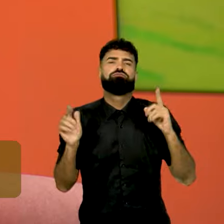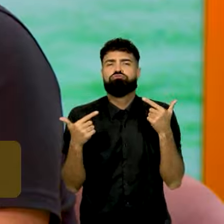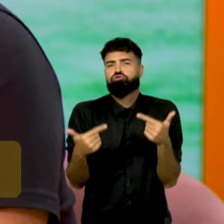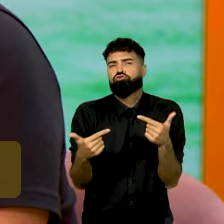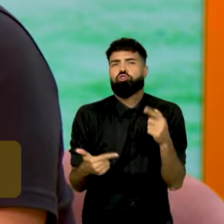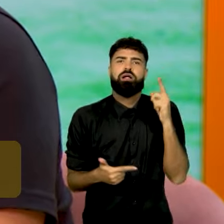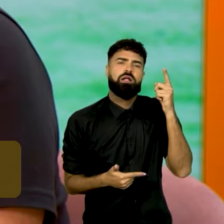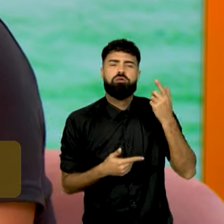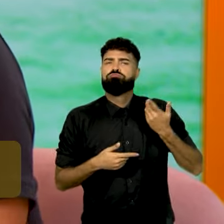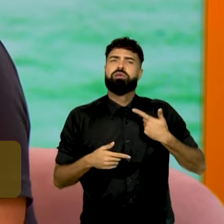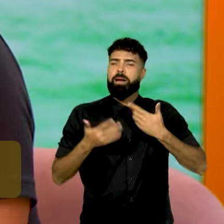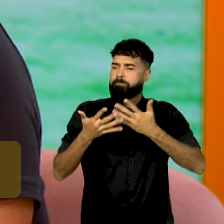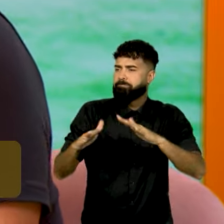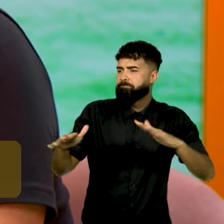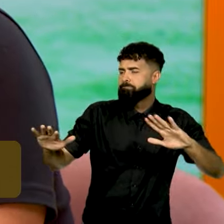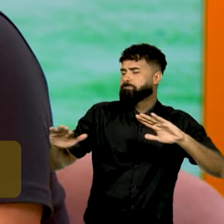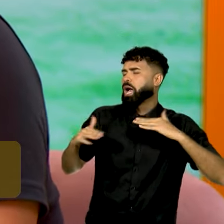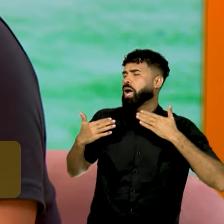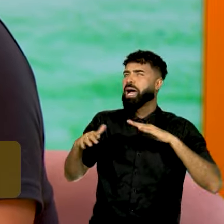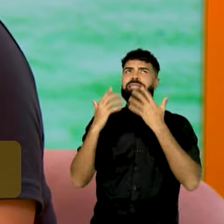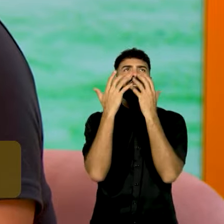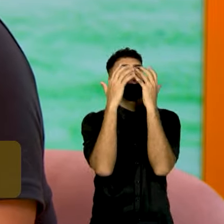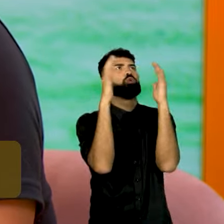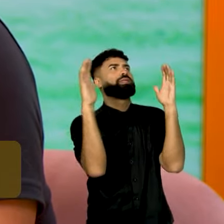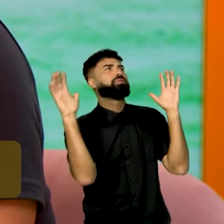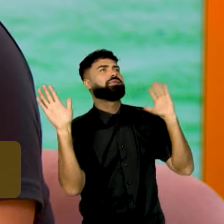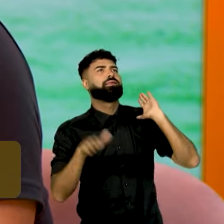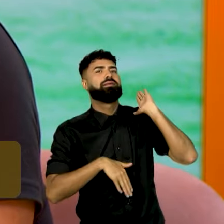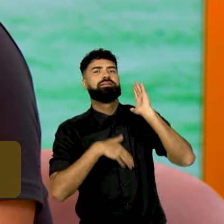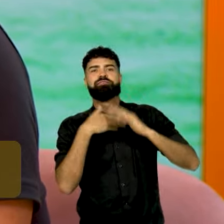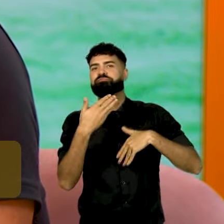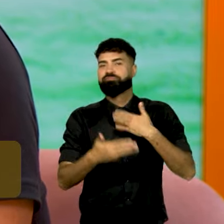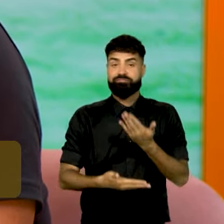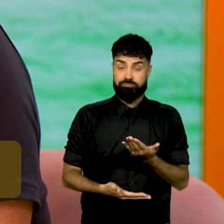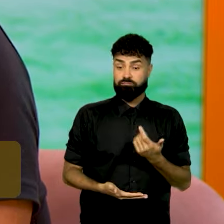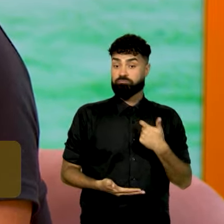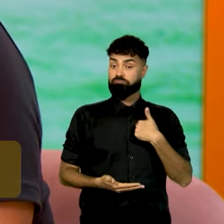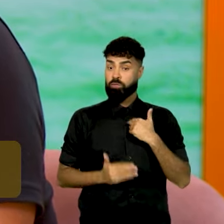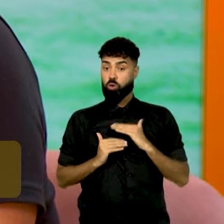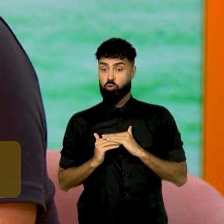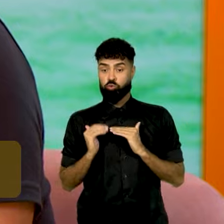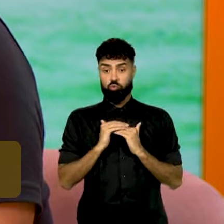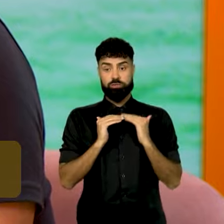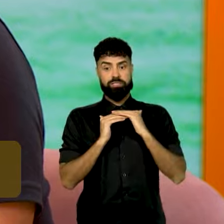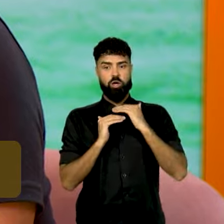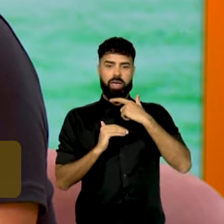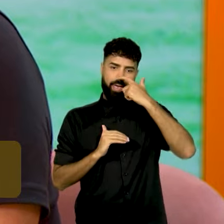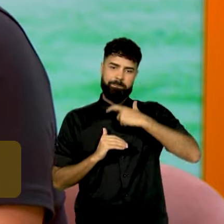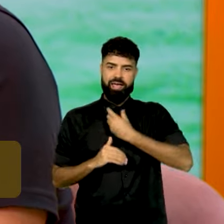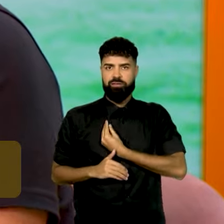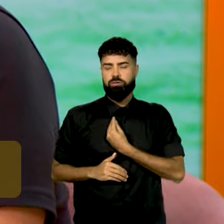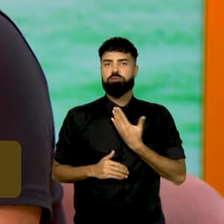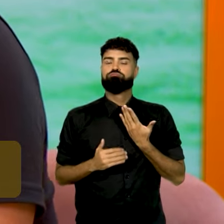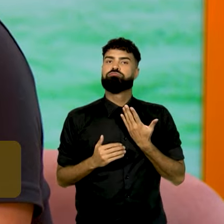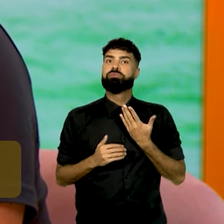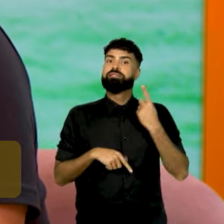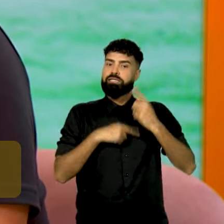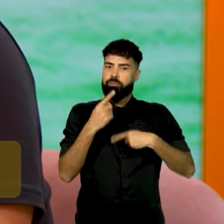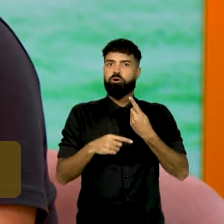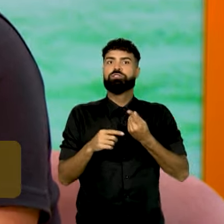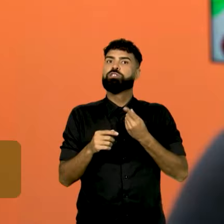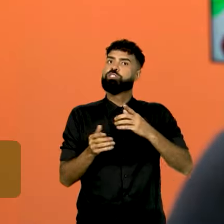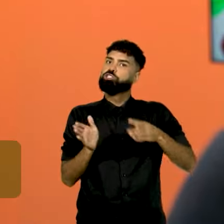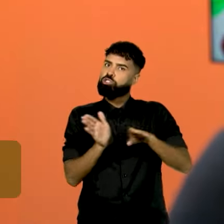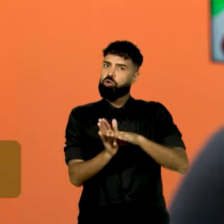né, junto do mar, junto da natureza. Então, é uma construção que depois desagou no Bita